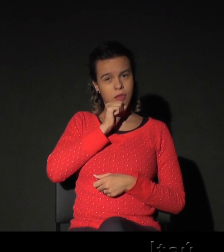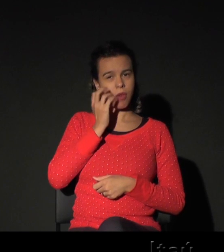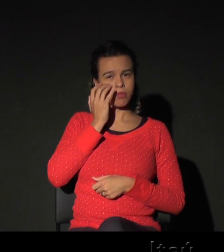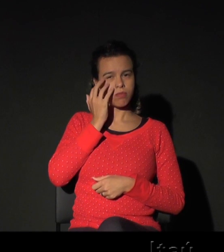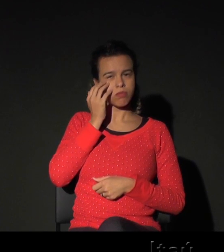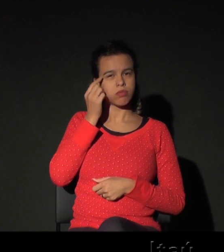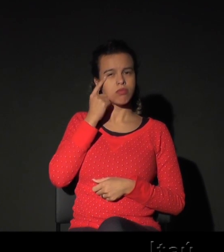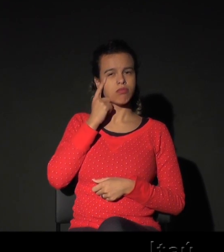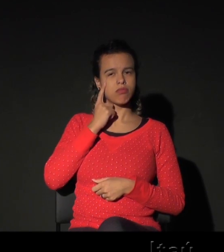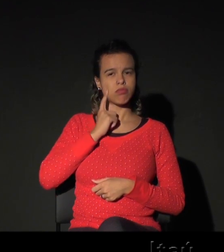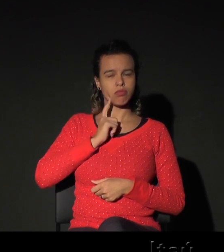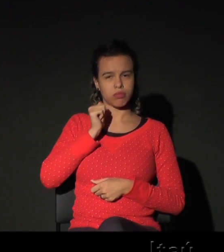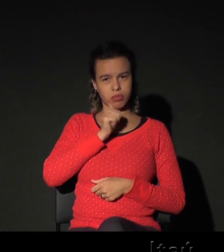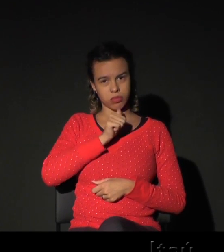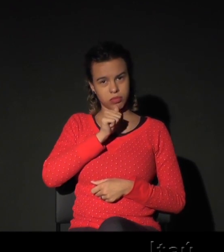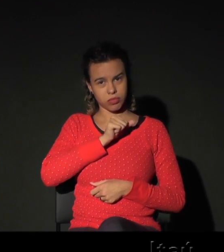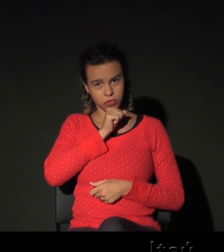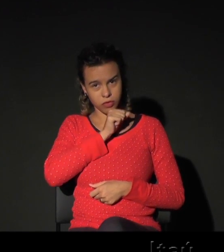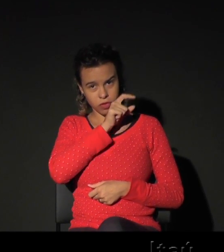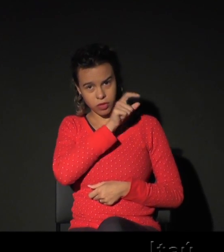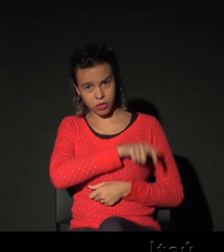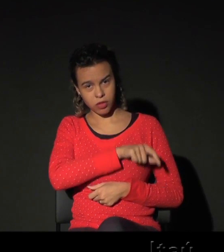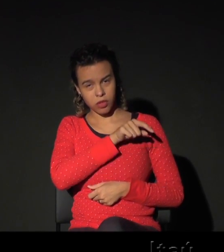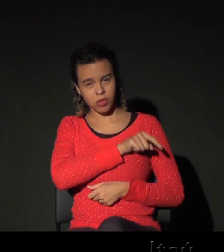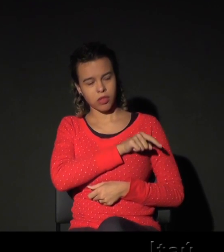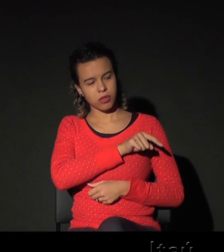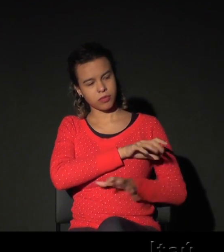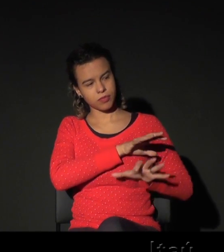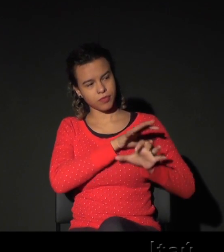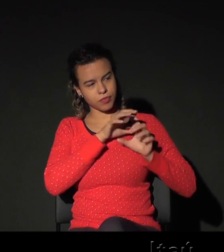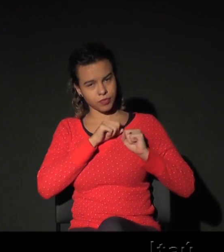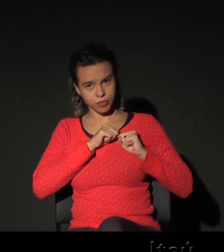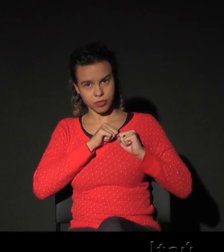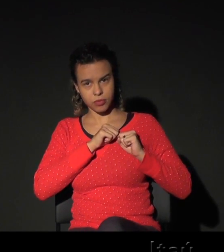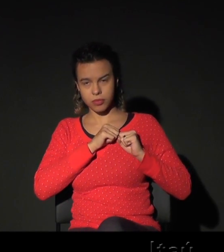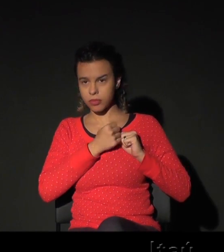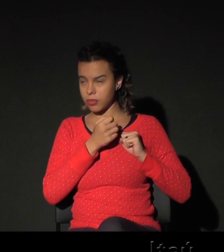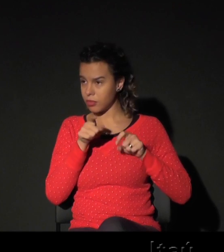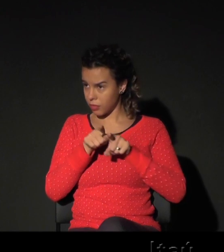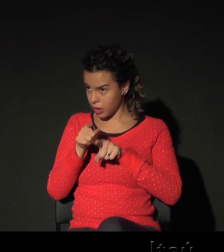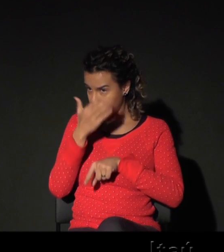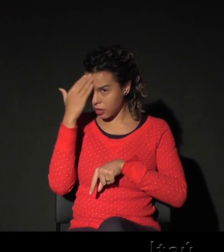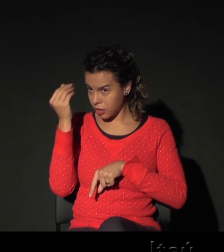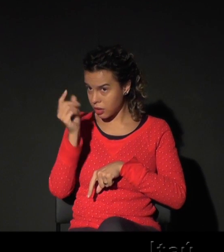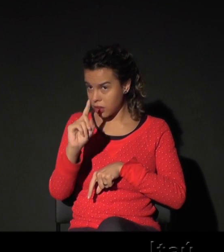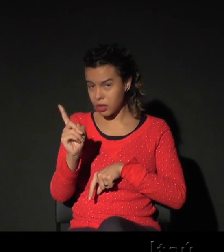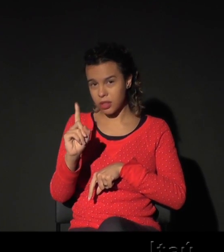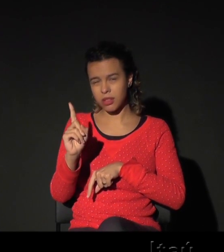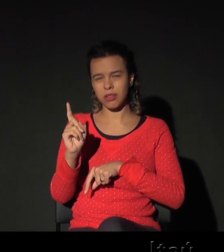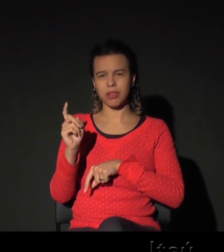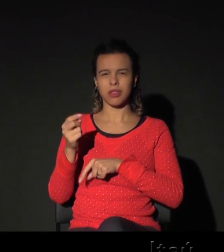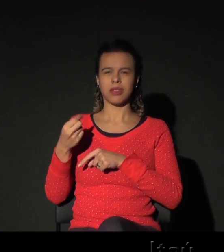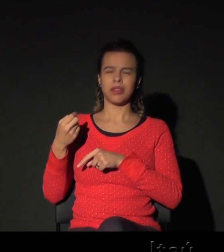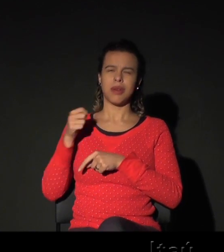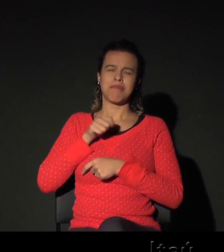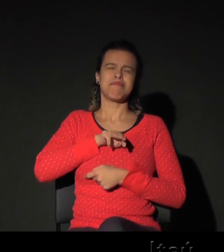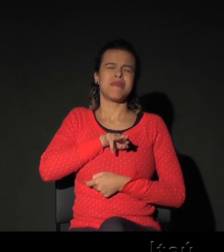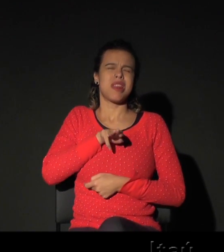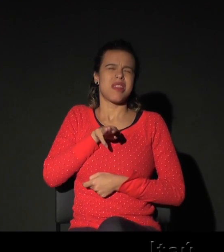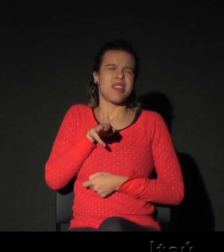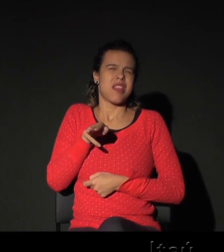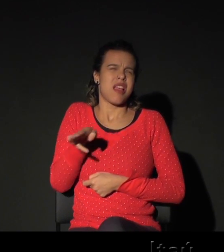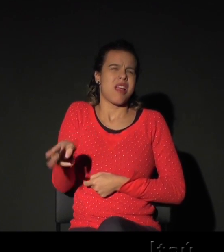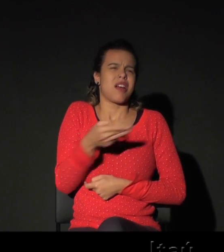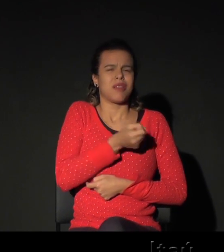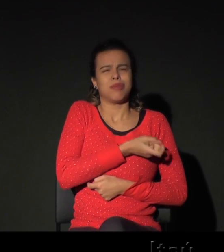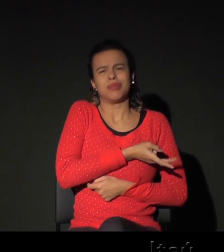mulher dessa senhora minha avó e não esqueçam de milhares